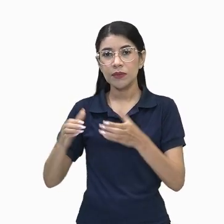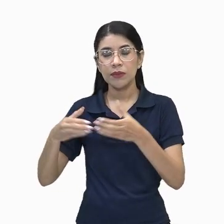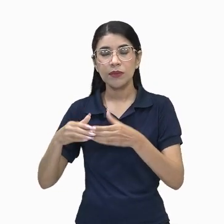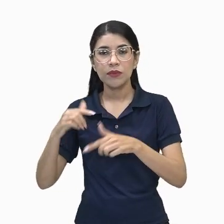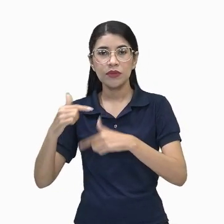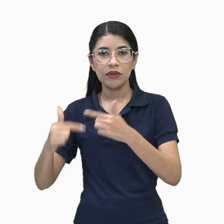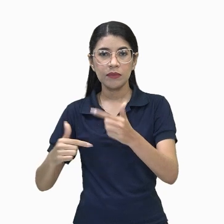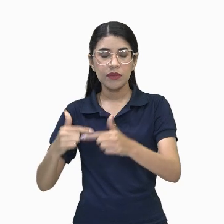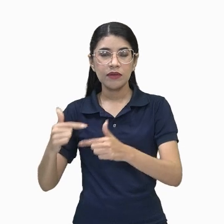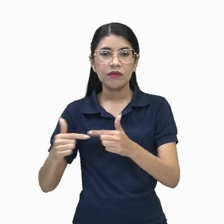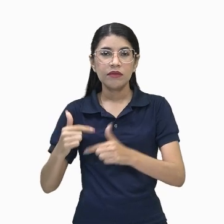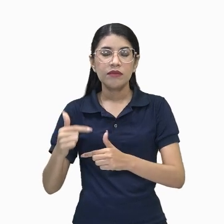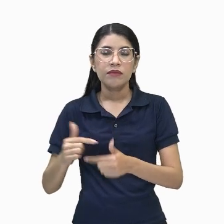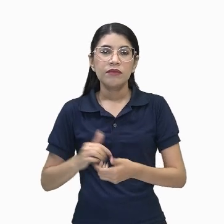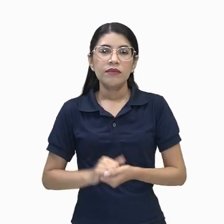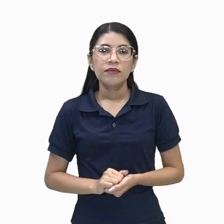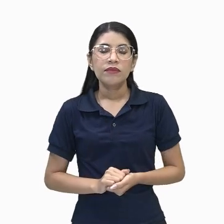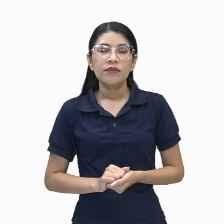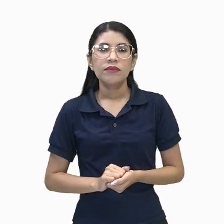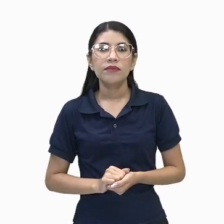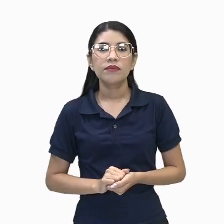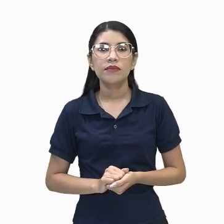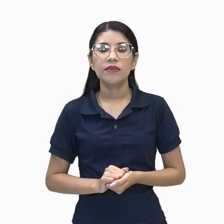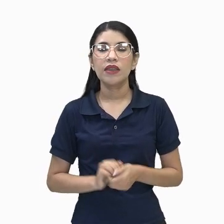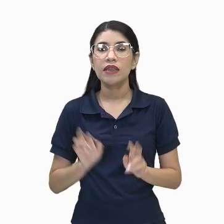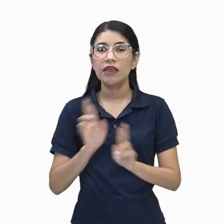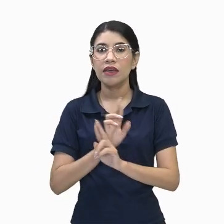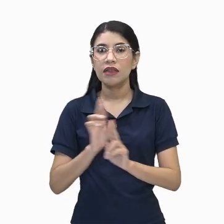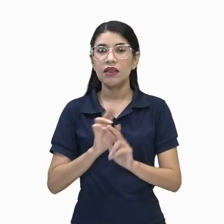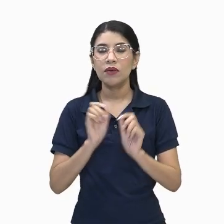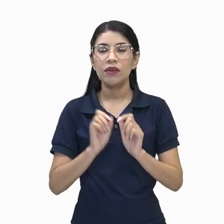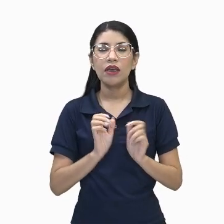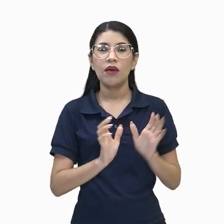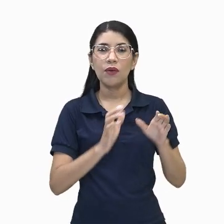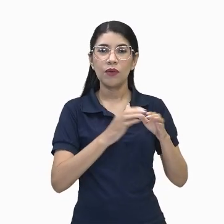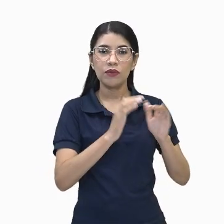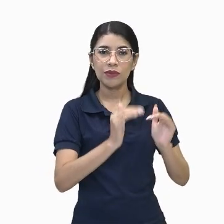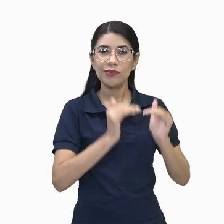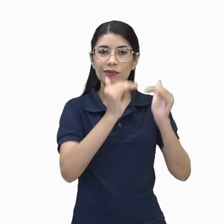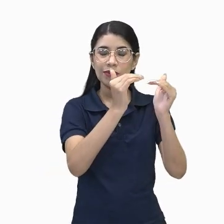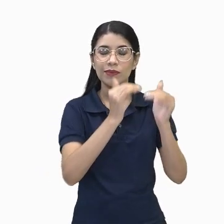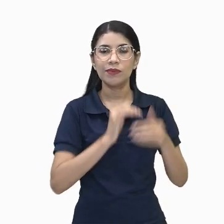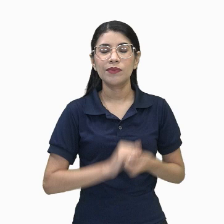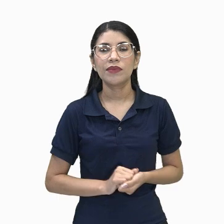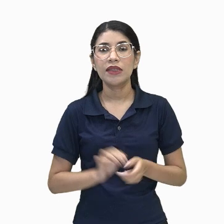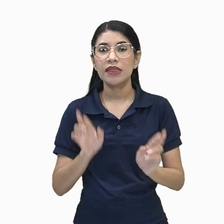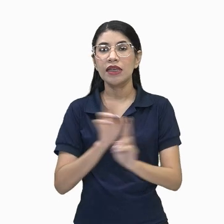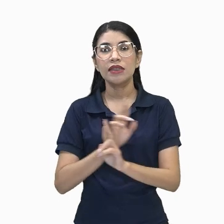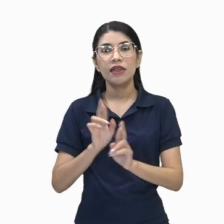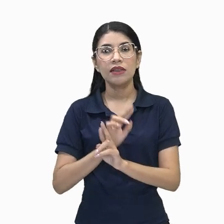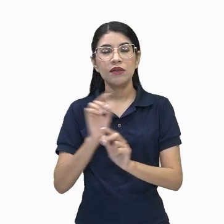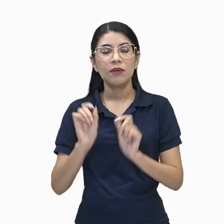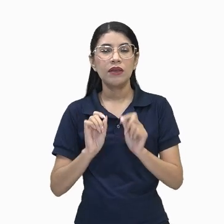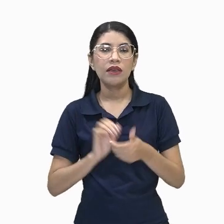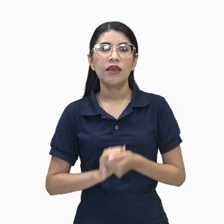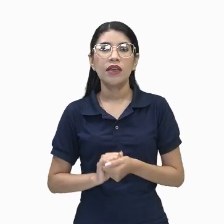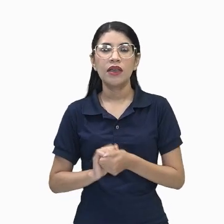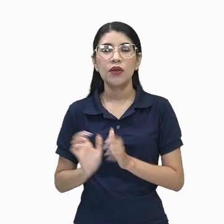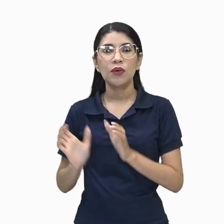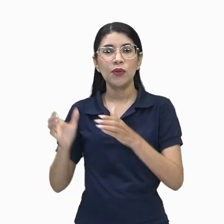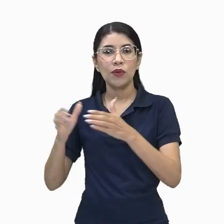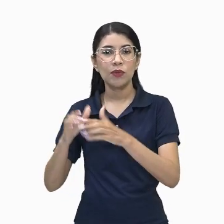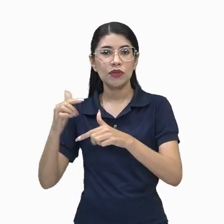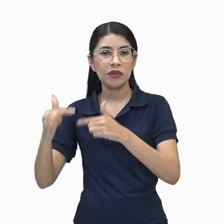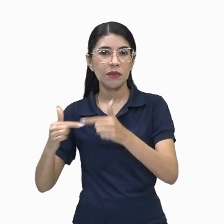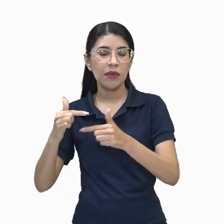das muitas obrigações dos servos em relação ao seu senhor. Essa relação, gente, entre servo e